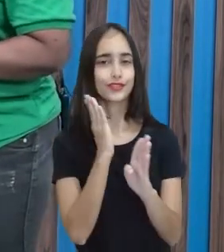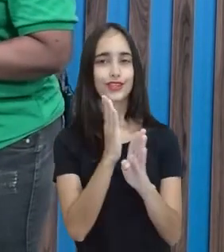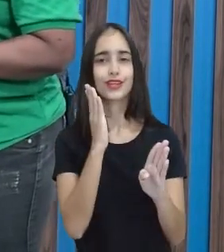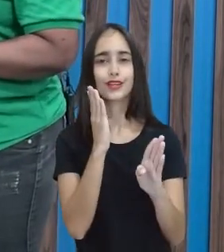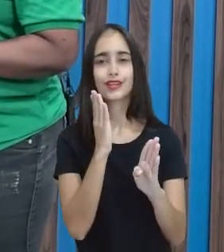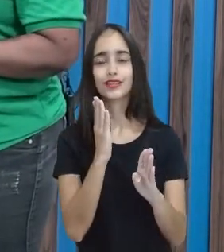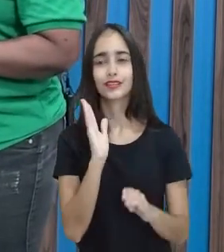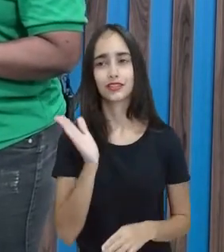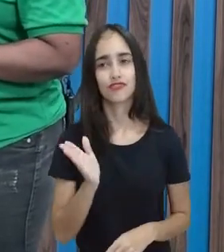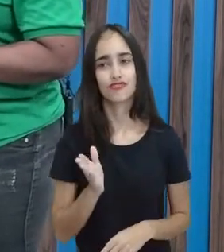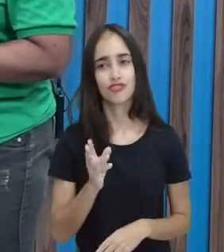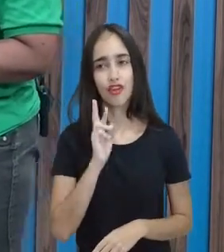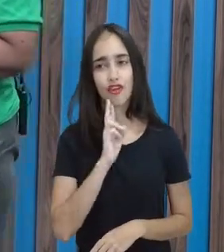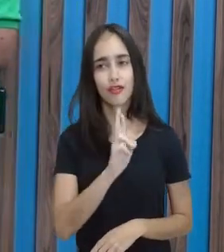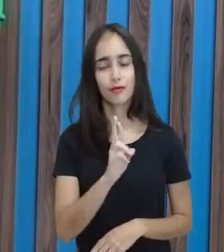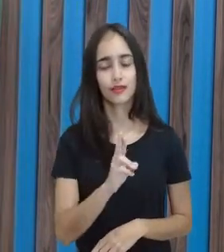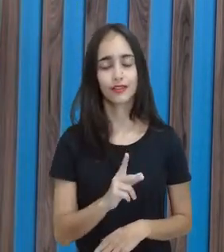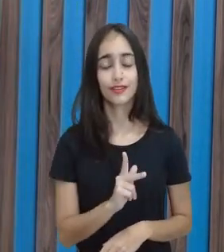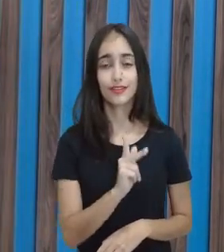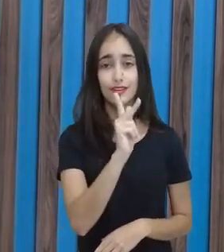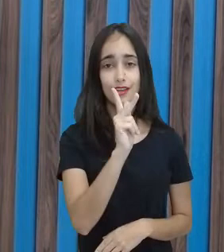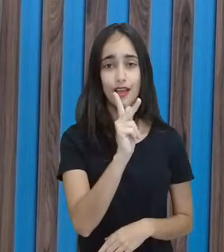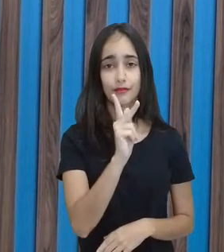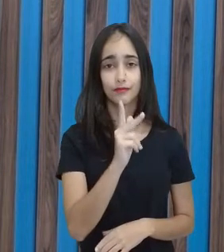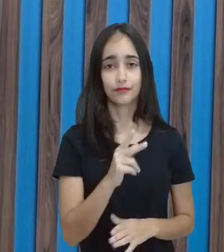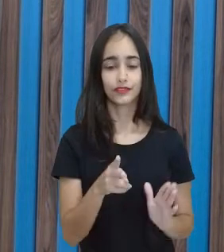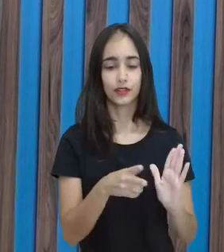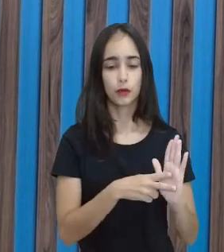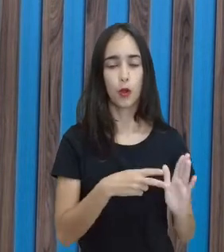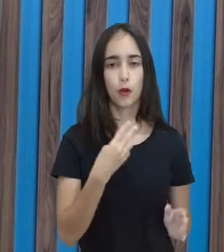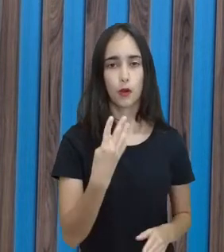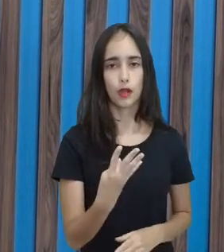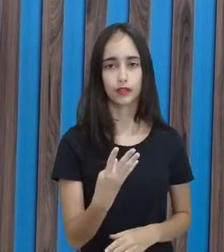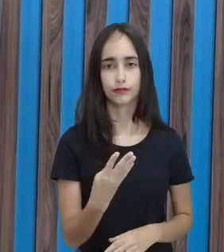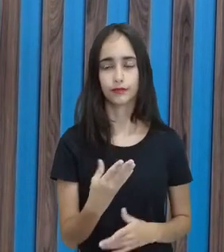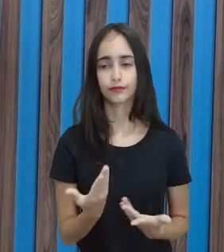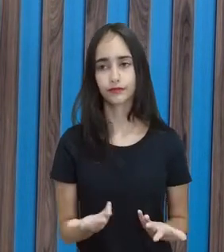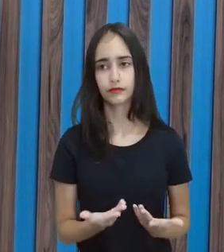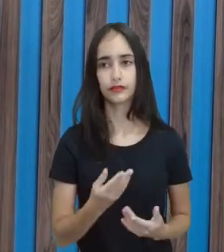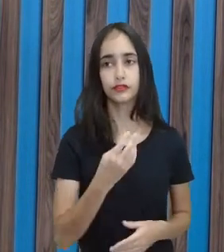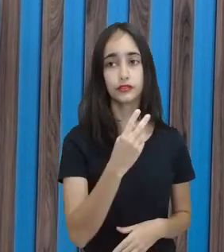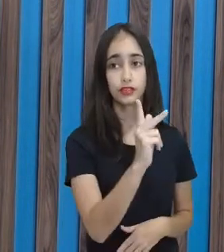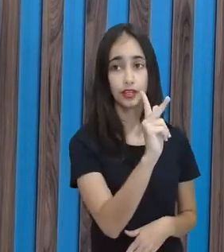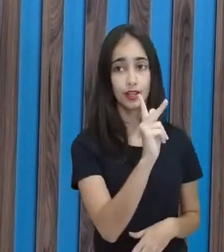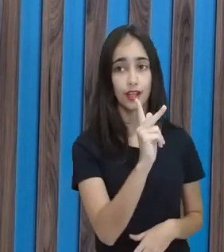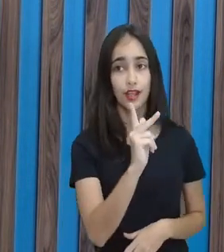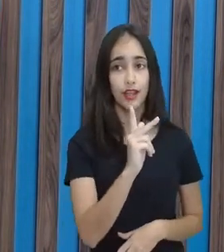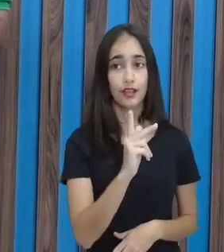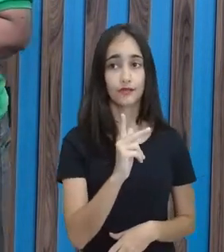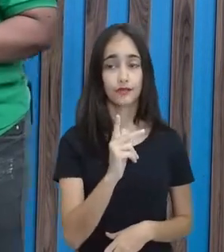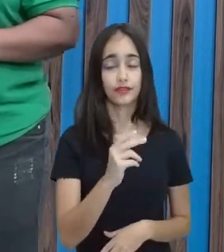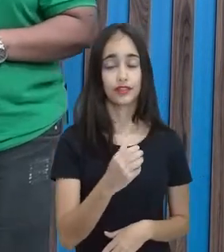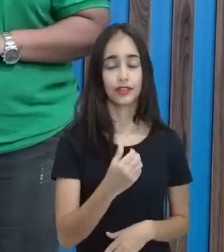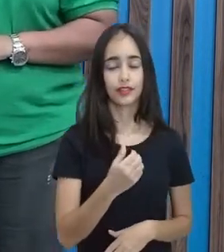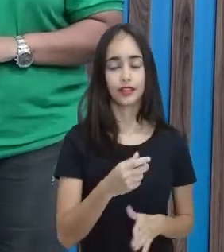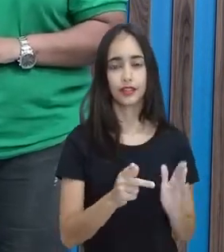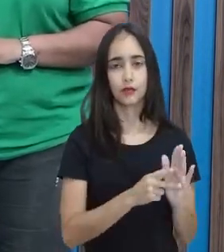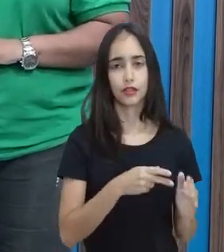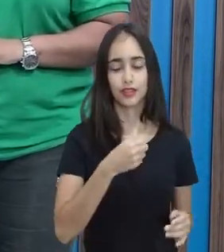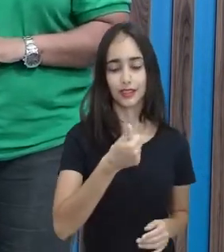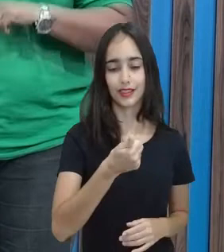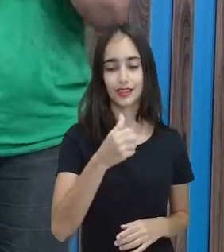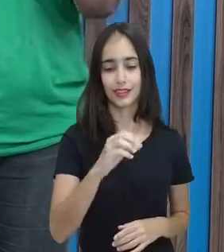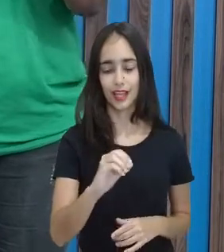A constante de proporcionalidade, 10 dividido por 2,5, vai ser igual a